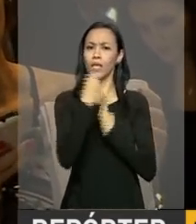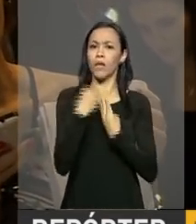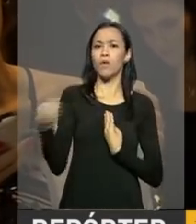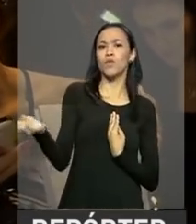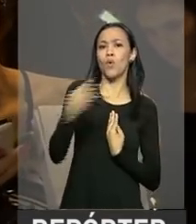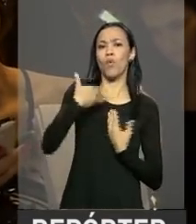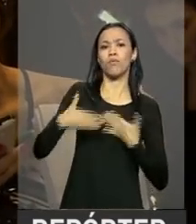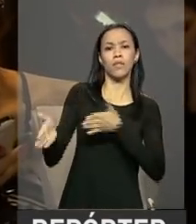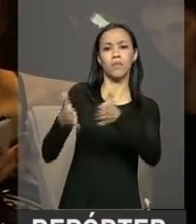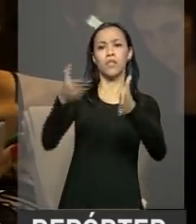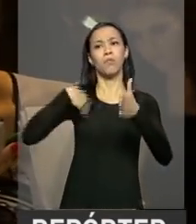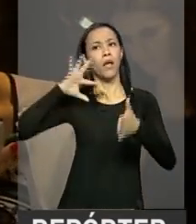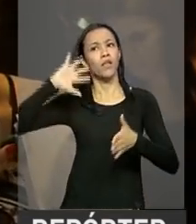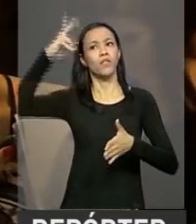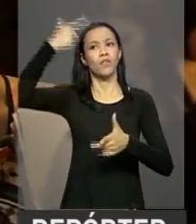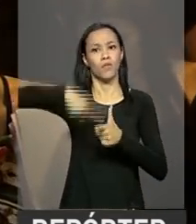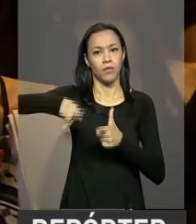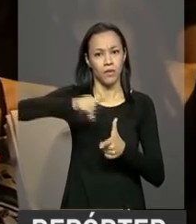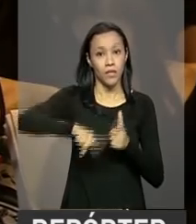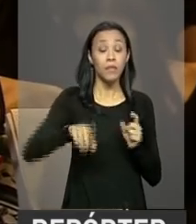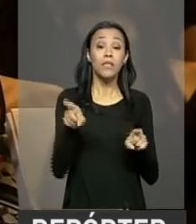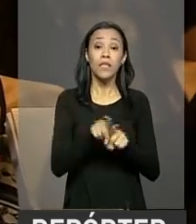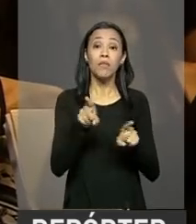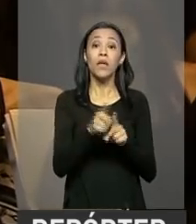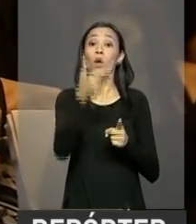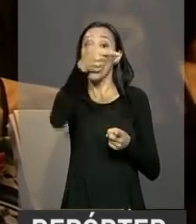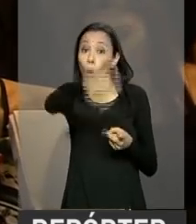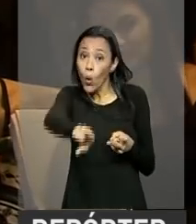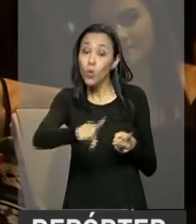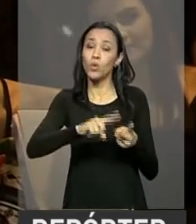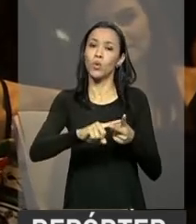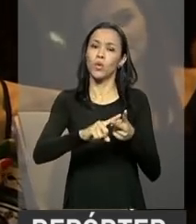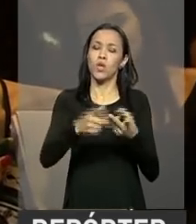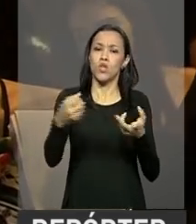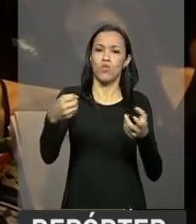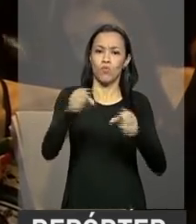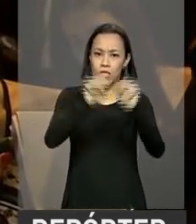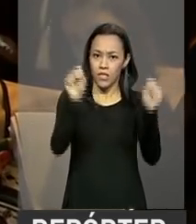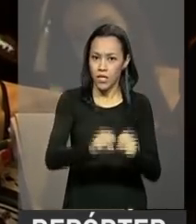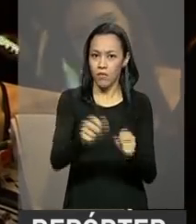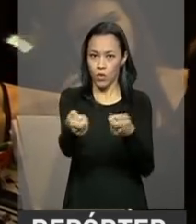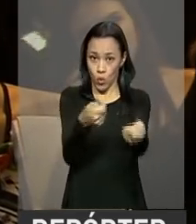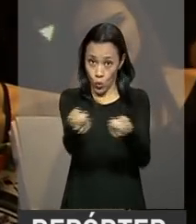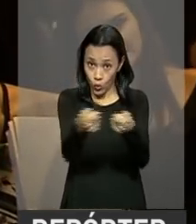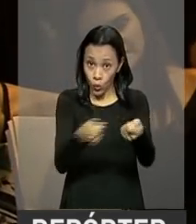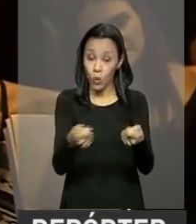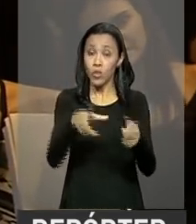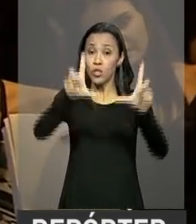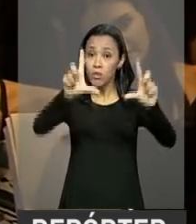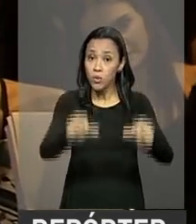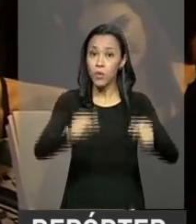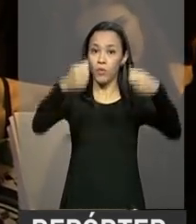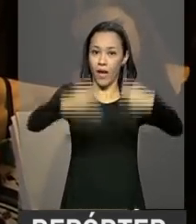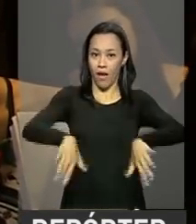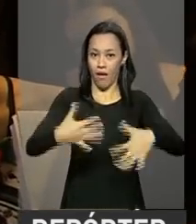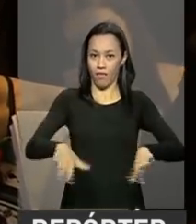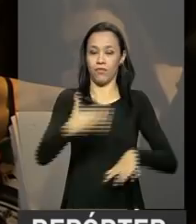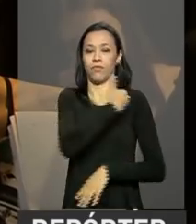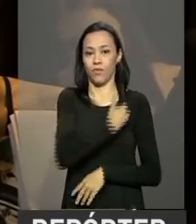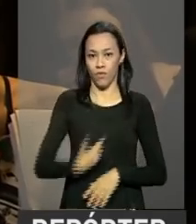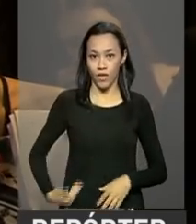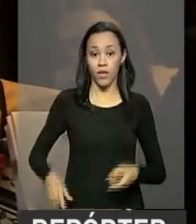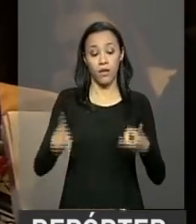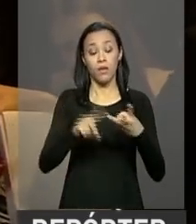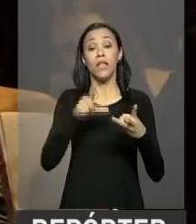para o desenvolvimento. É também instalar um sistema de governança, de controle e de melhoria dos gastos públicos. É ter uma operação do orçamento